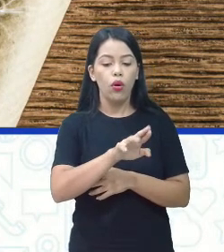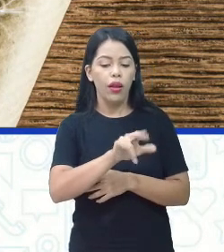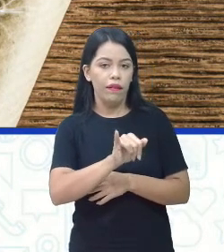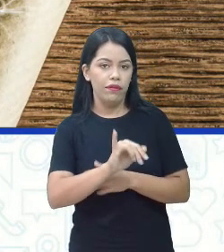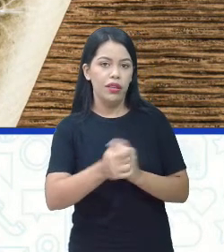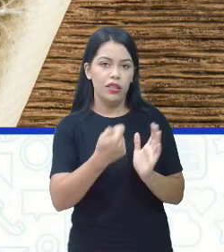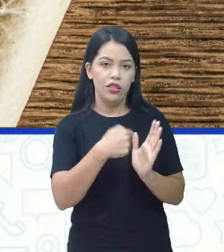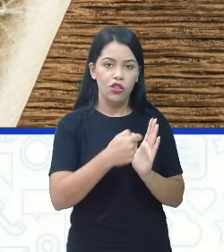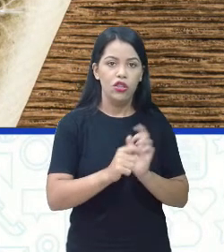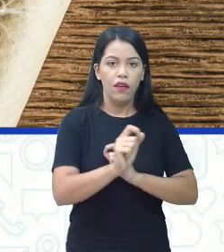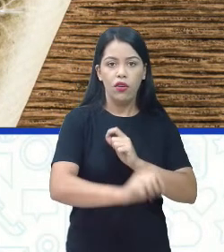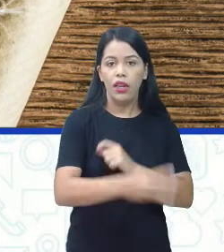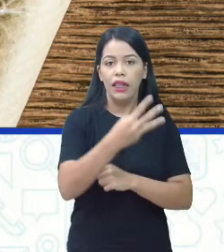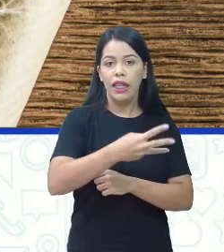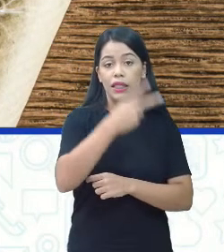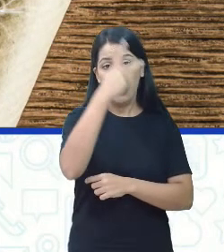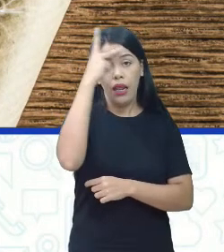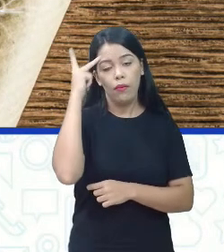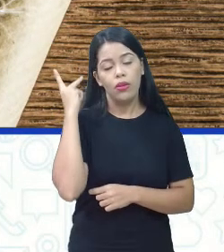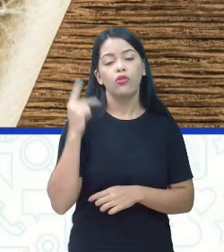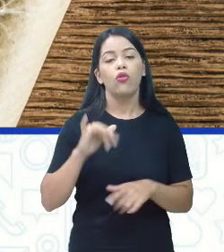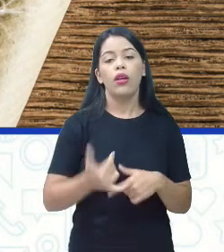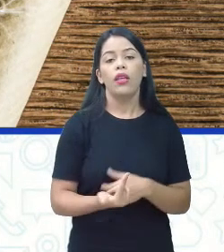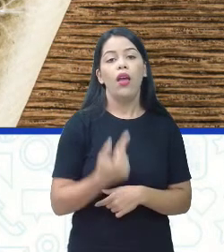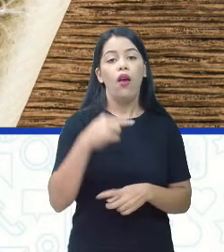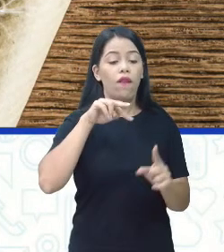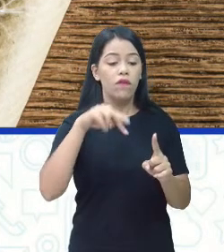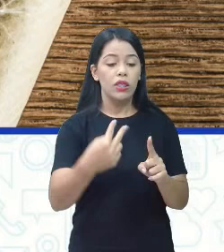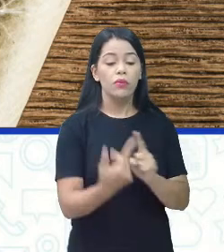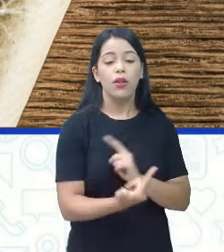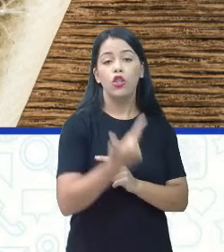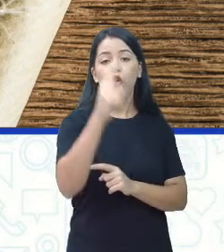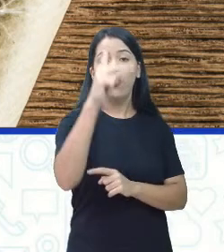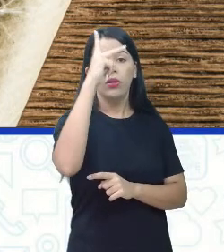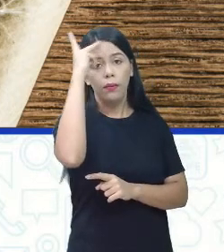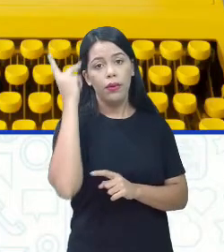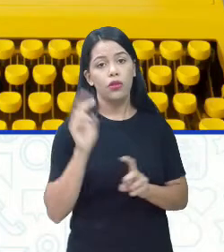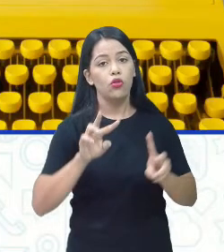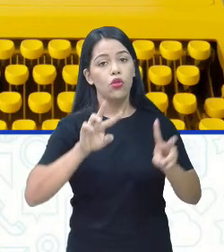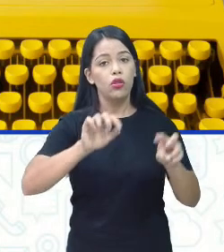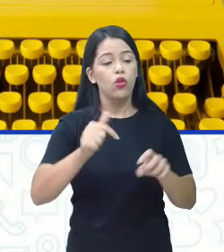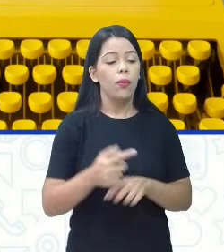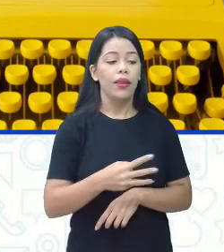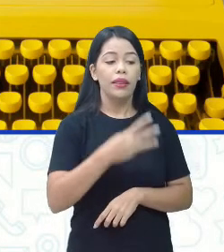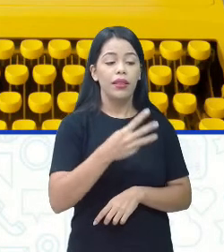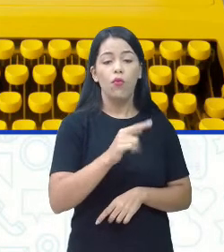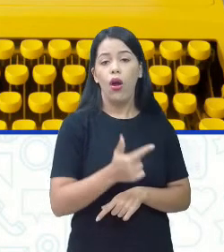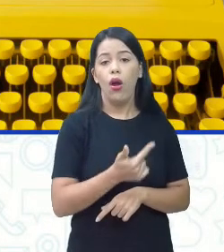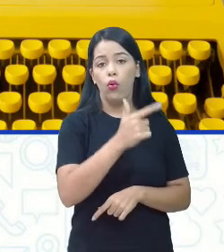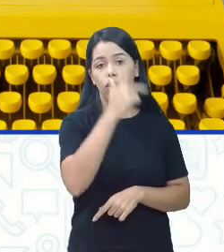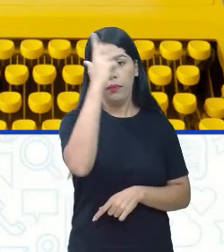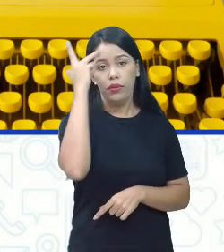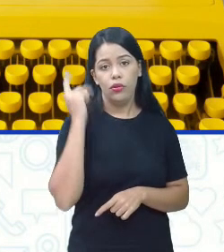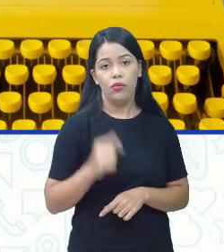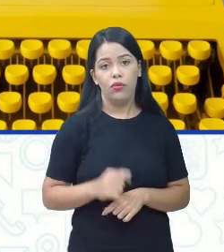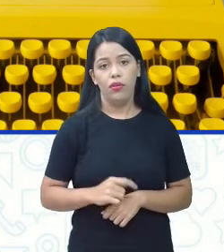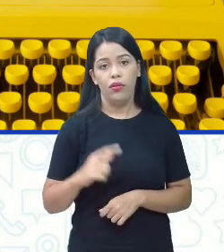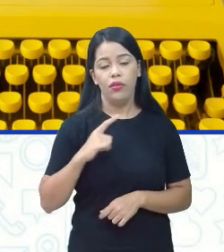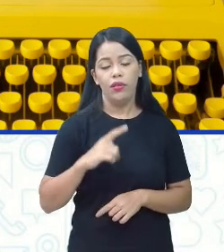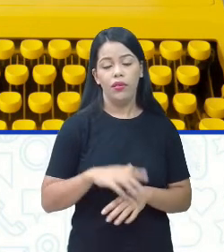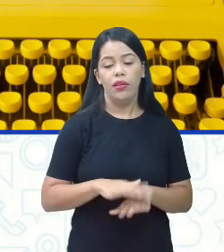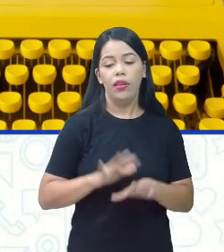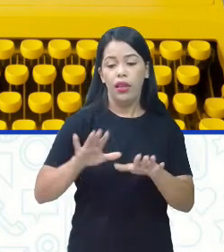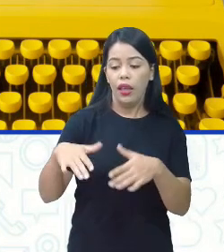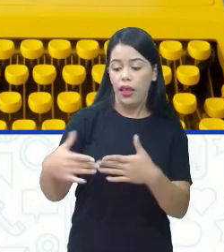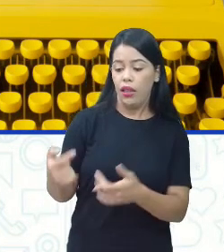terceira pessoa, já que é a visão de uma outra pessoa sobre a vida de um terceiro. Enquanto que na autobiografia, a escrita se